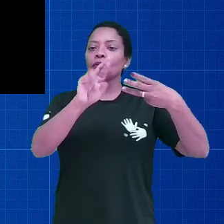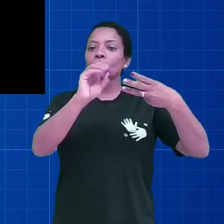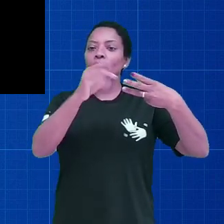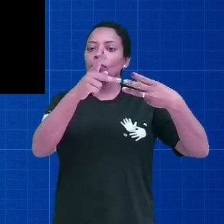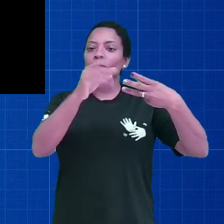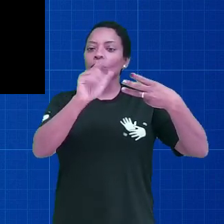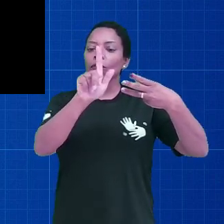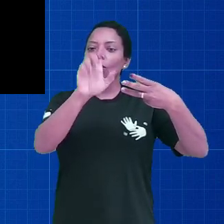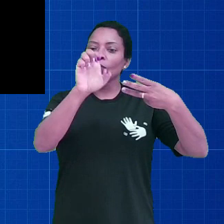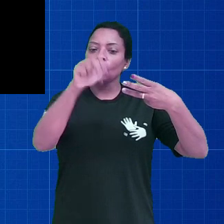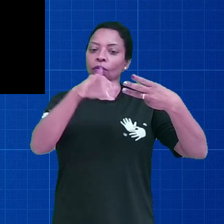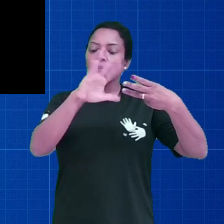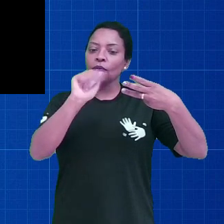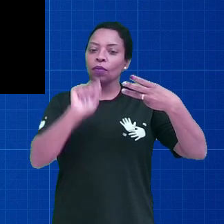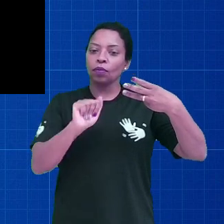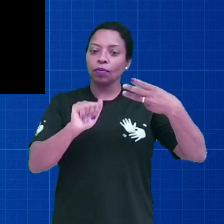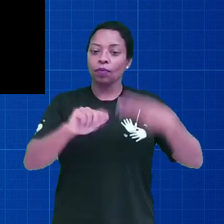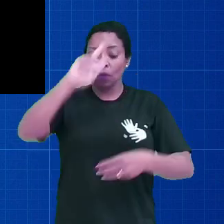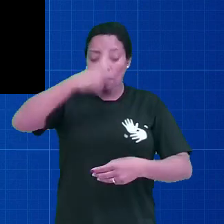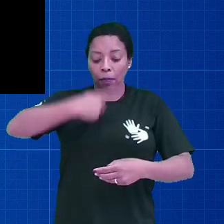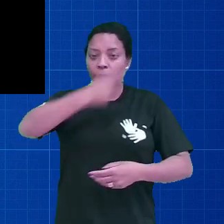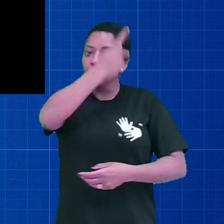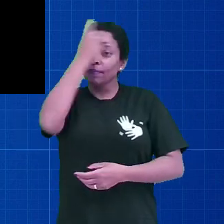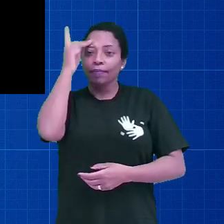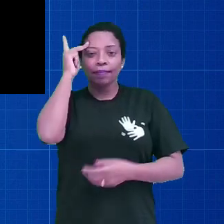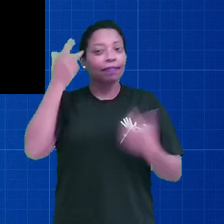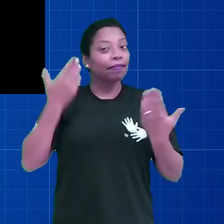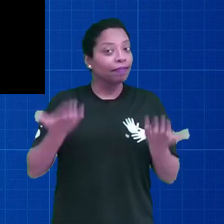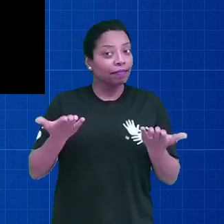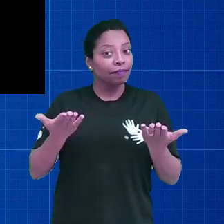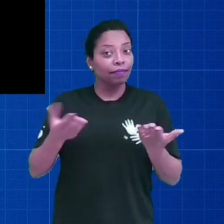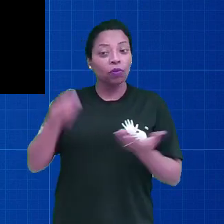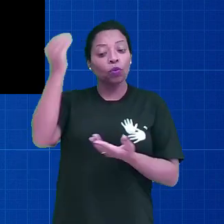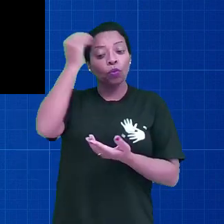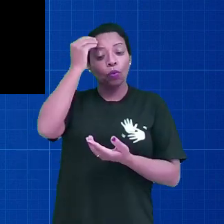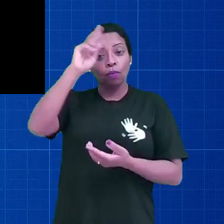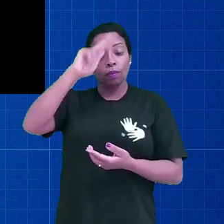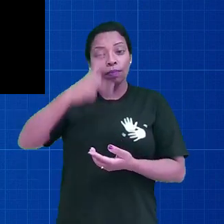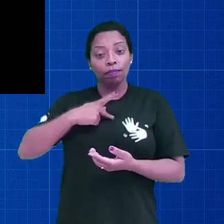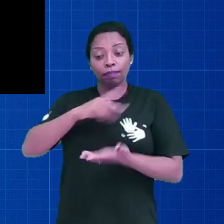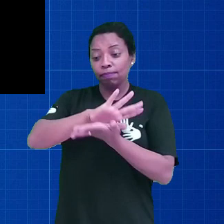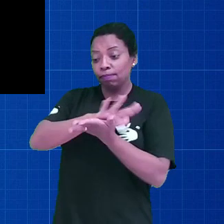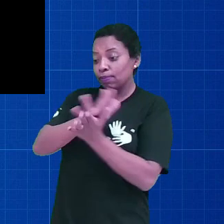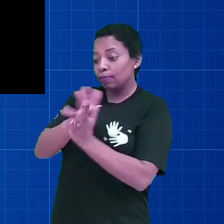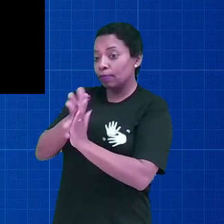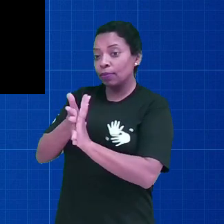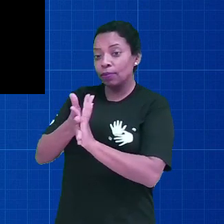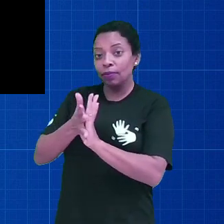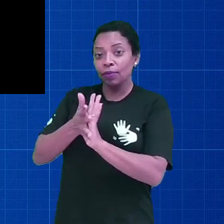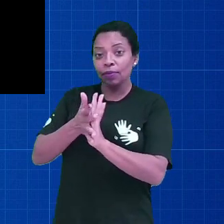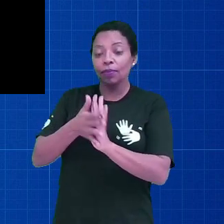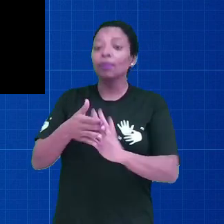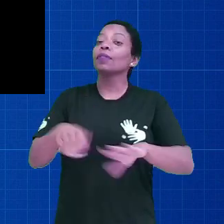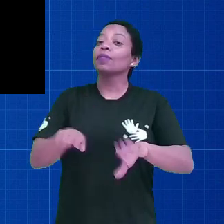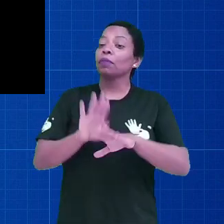no homem. Então, nós temos uma parte, digamos, de culpa na questão das mudanças do